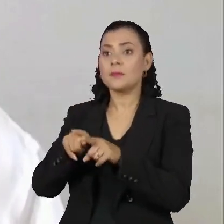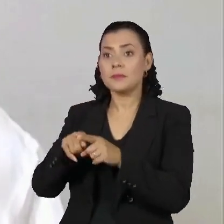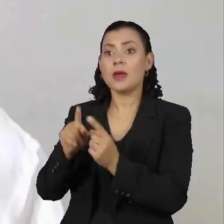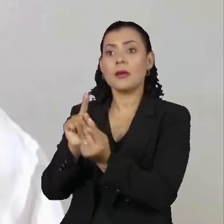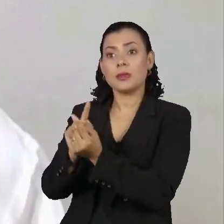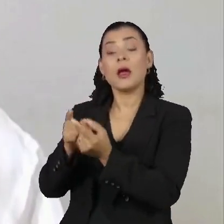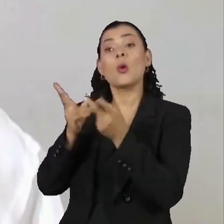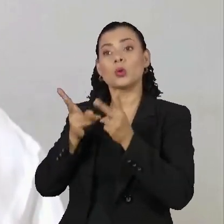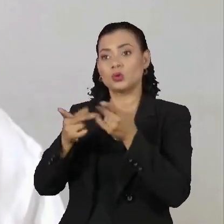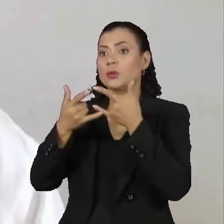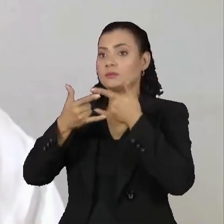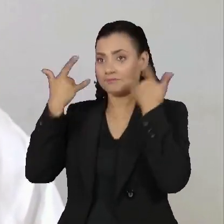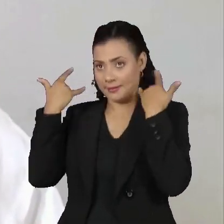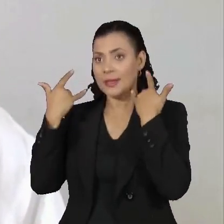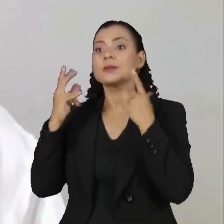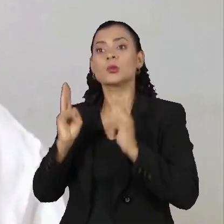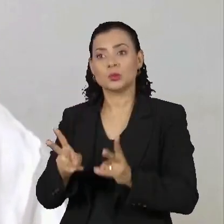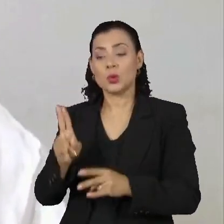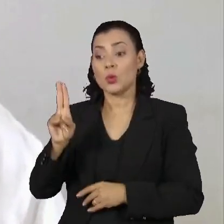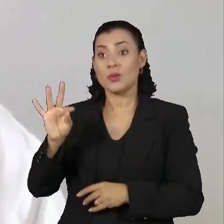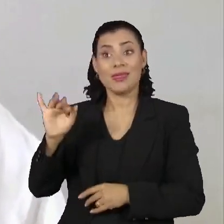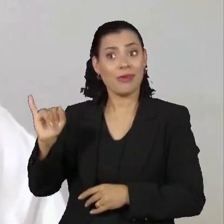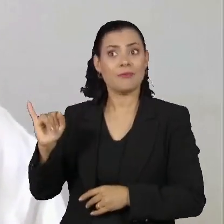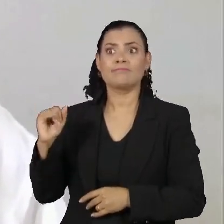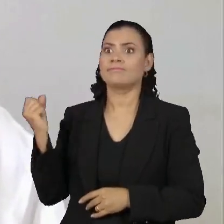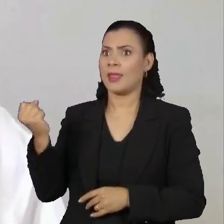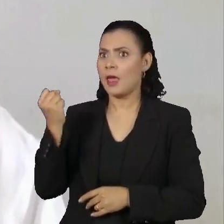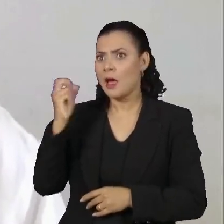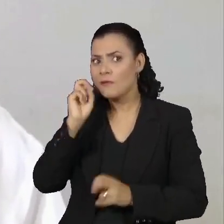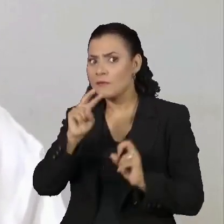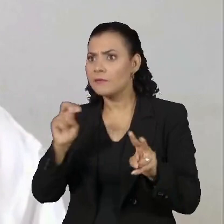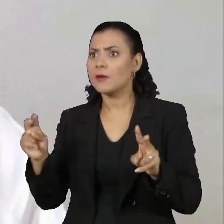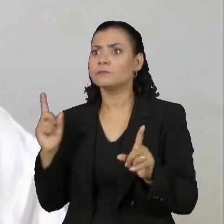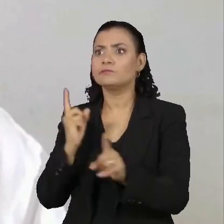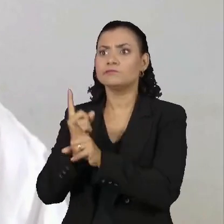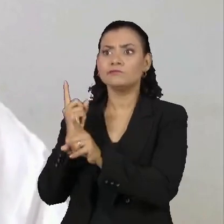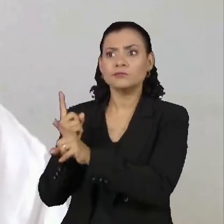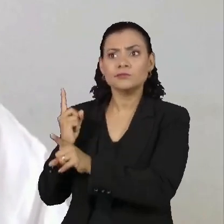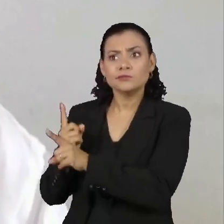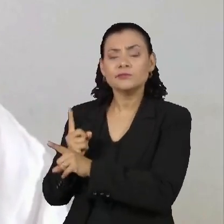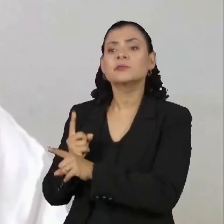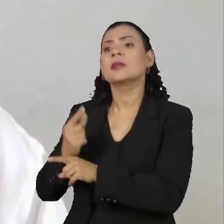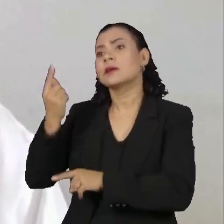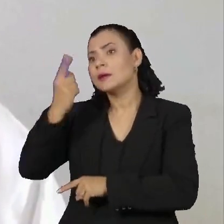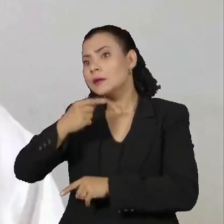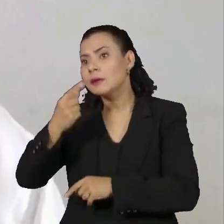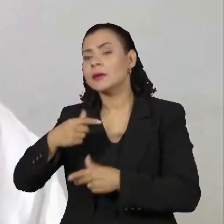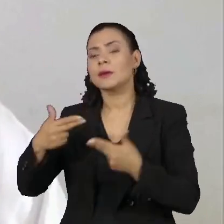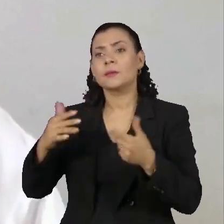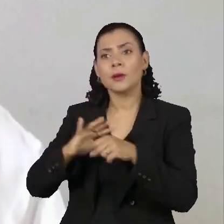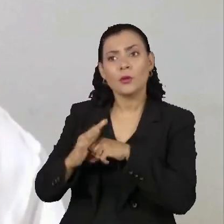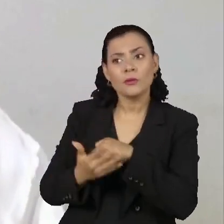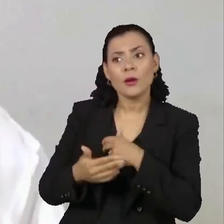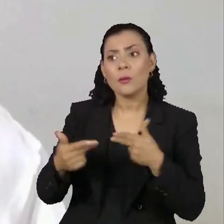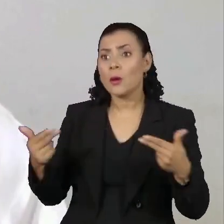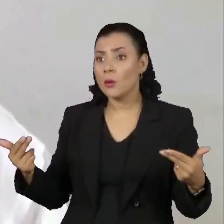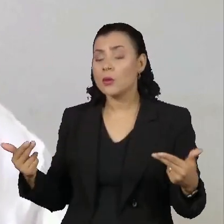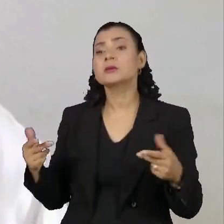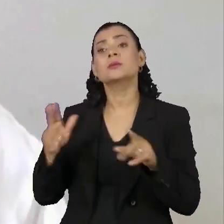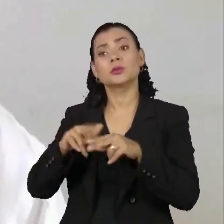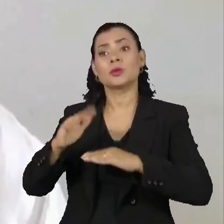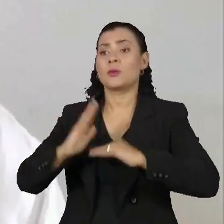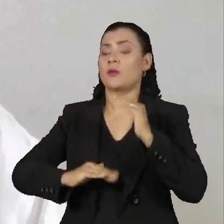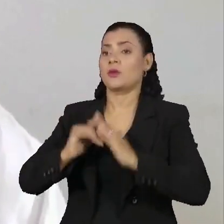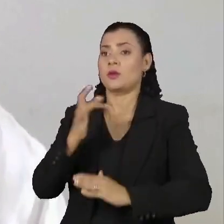máscara ainda, tanto para o paciente que tem sinais e sintomas de gripe ou de Covid, mas para o profissional de saúde.